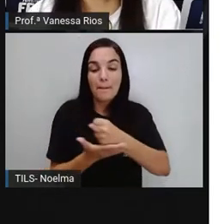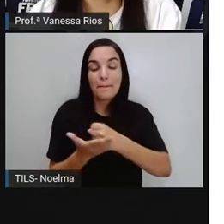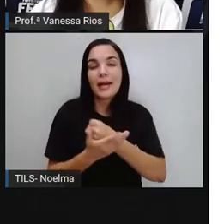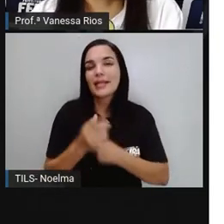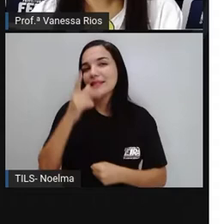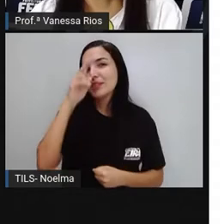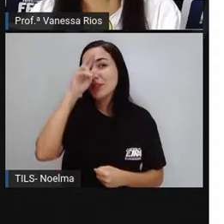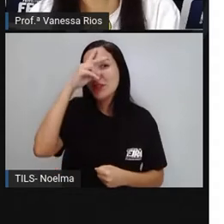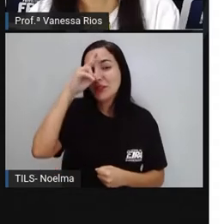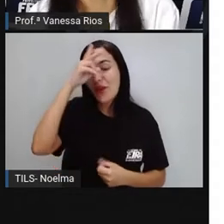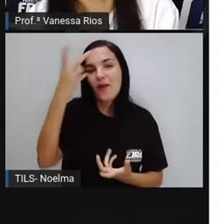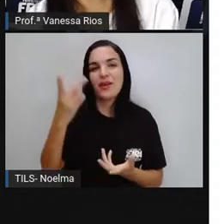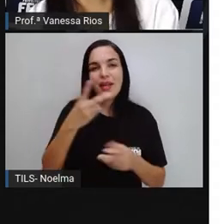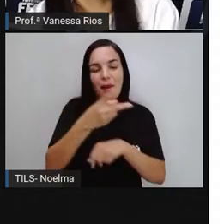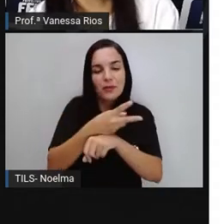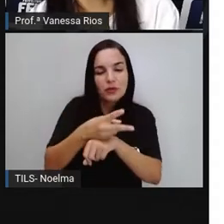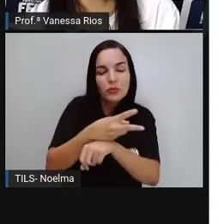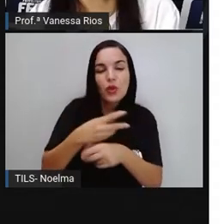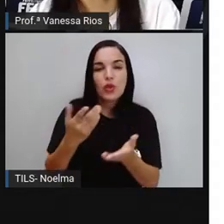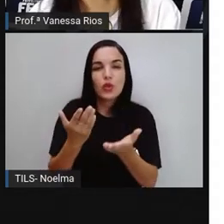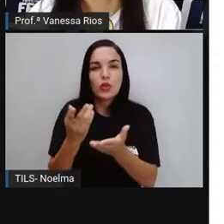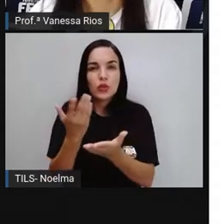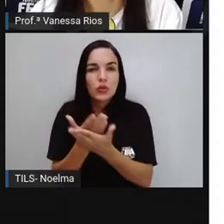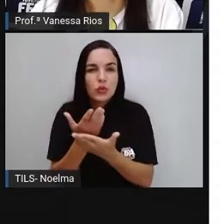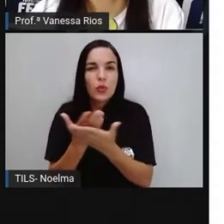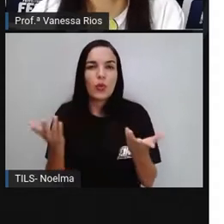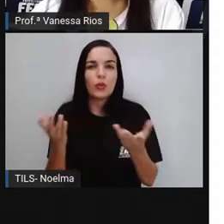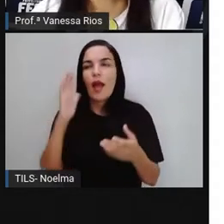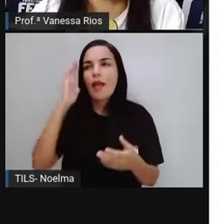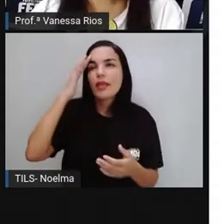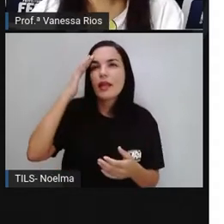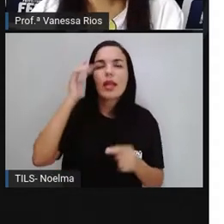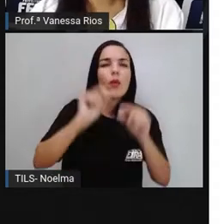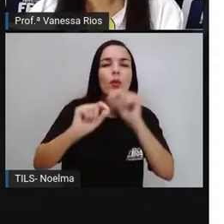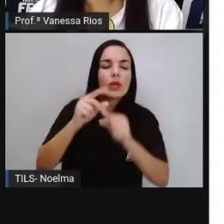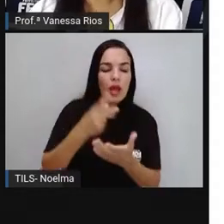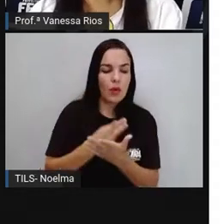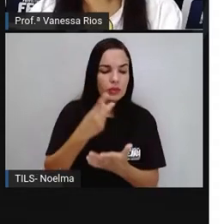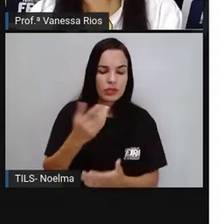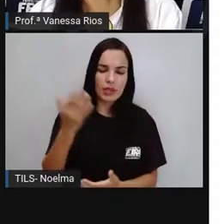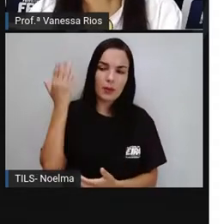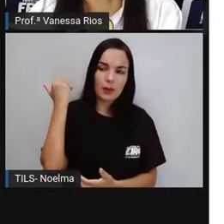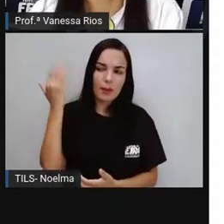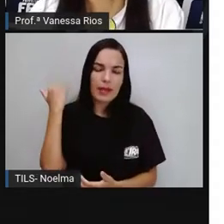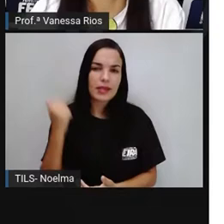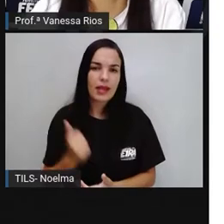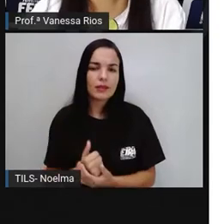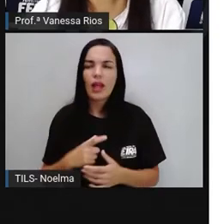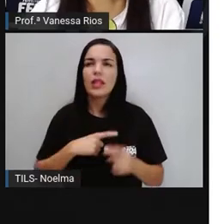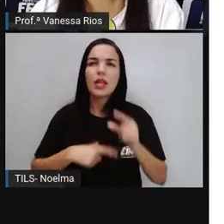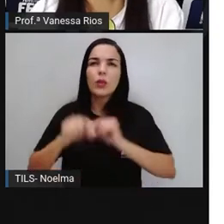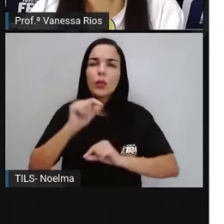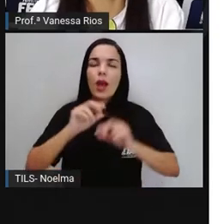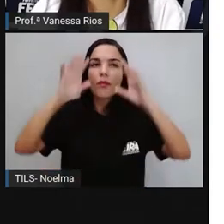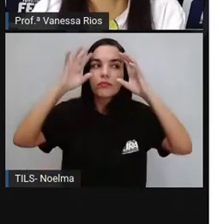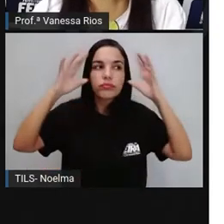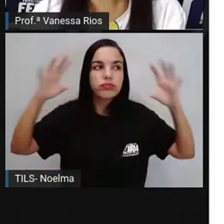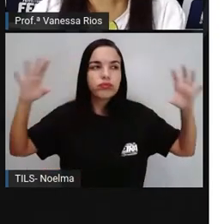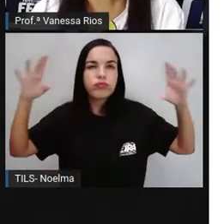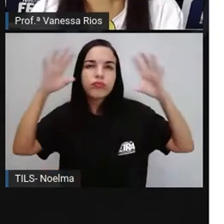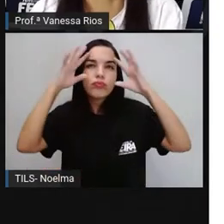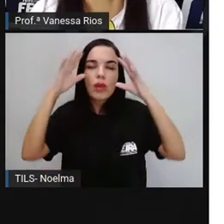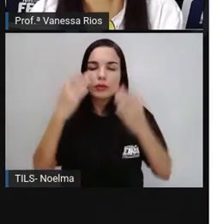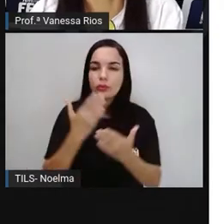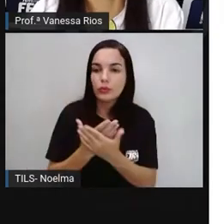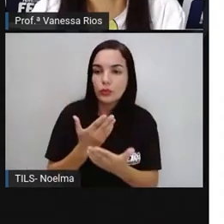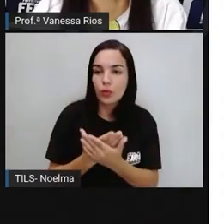para estudo, para entendimento daquilo que aconteceu no passado, tendo aí essa reflexão, né, desses